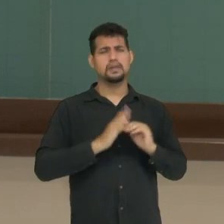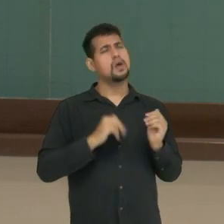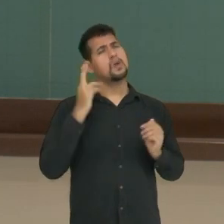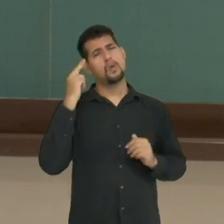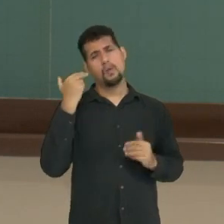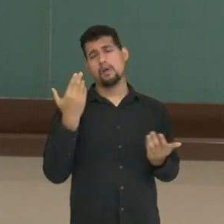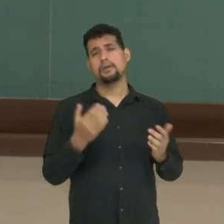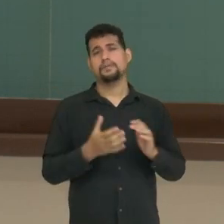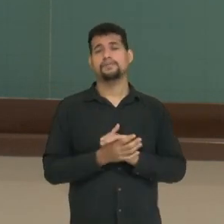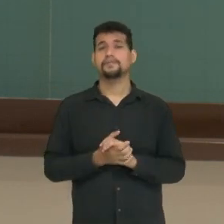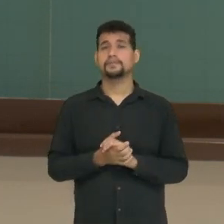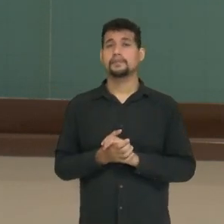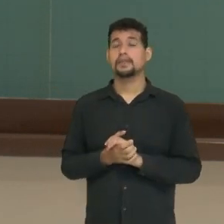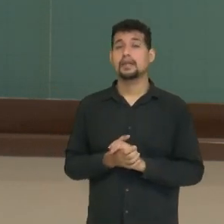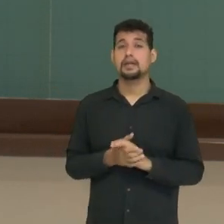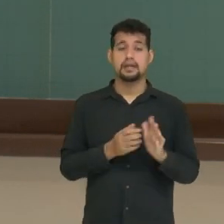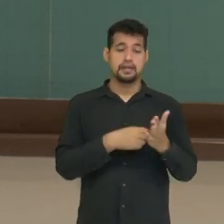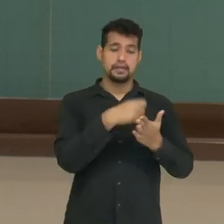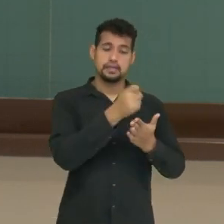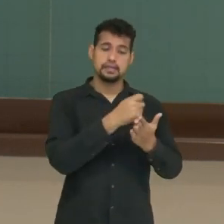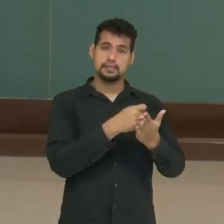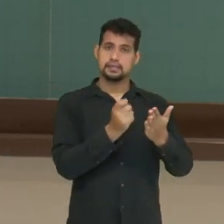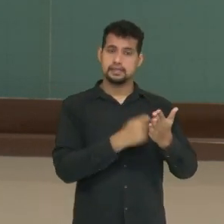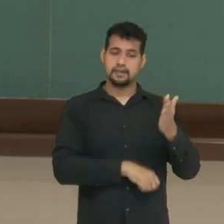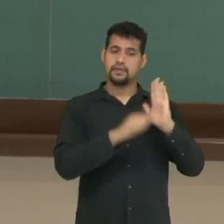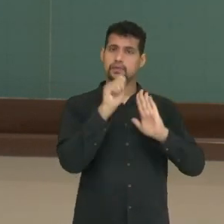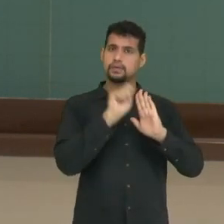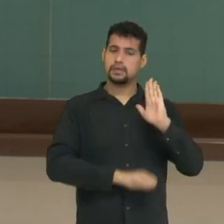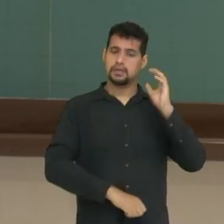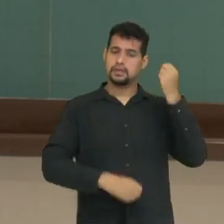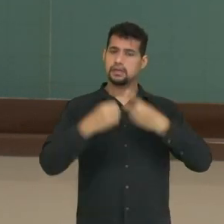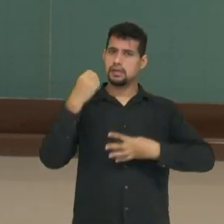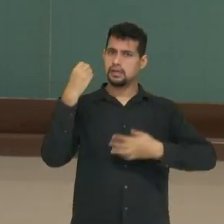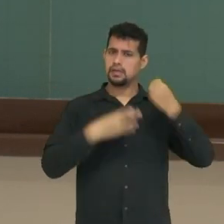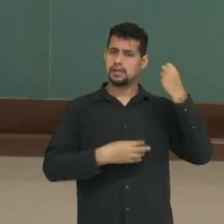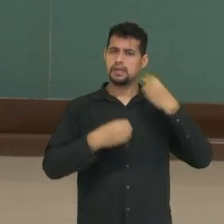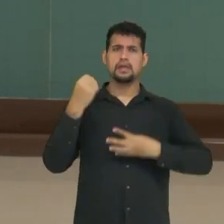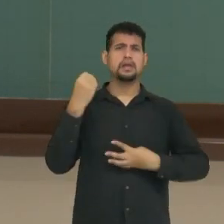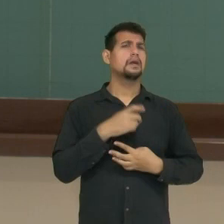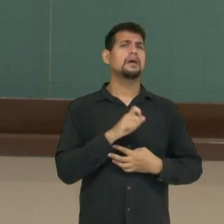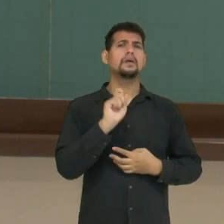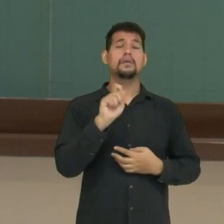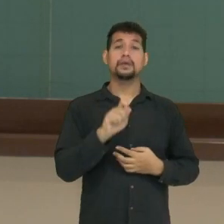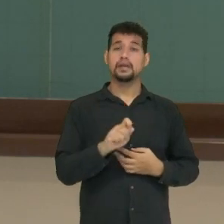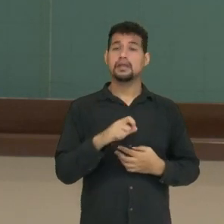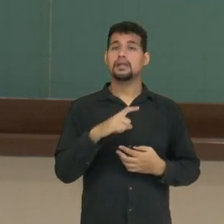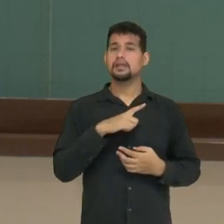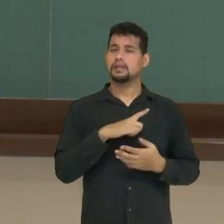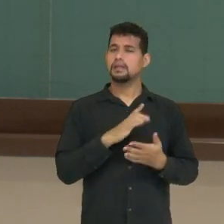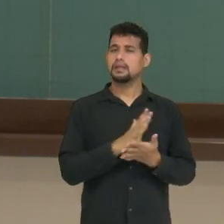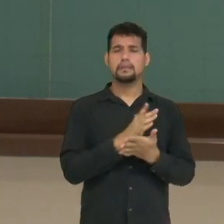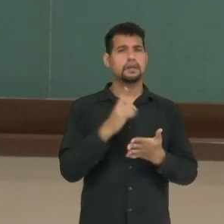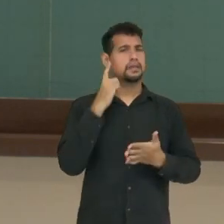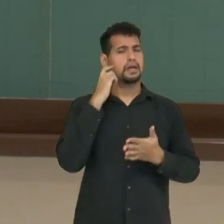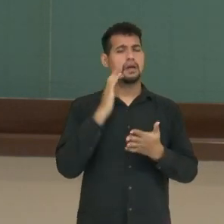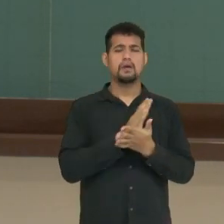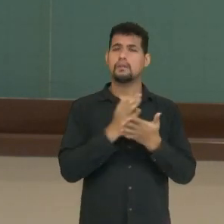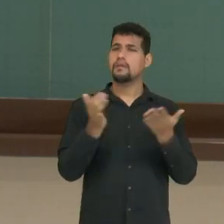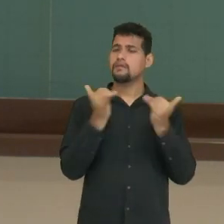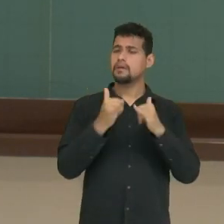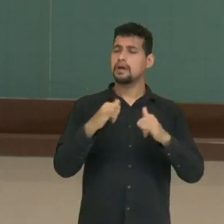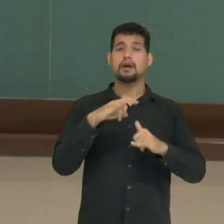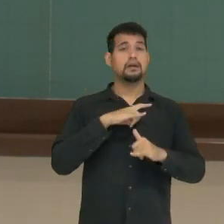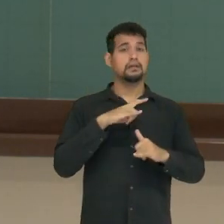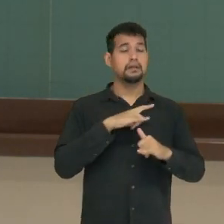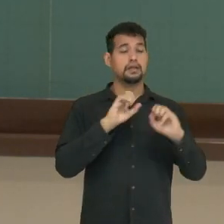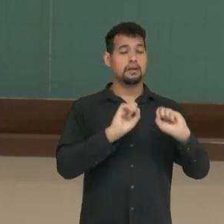comum. Escreva um texto argumentativo pondo o quê? Em confronto as informações contidas